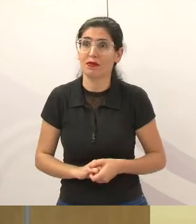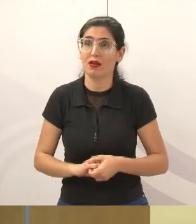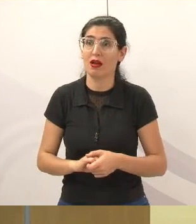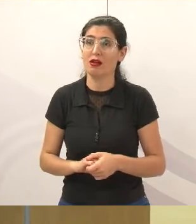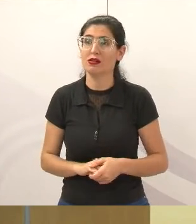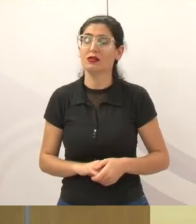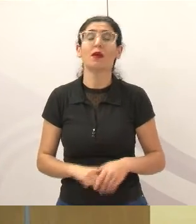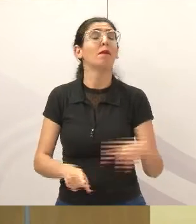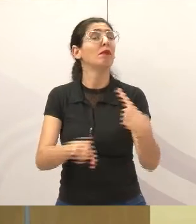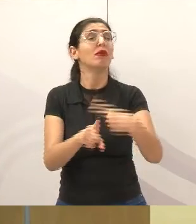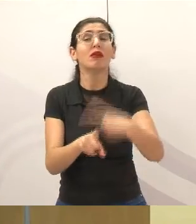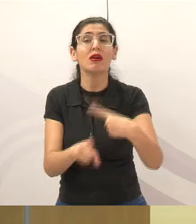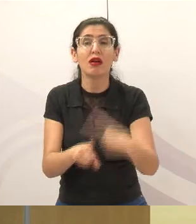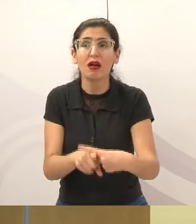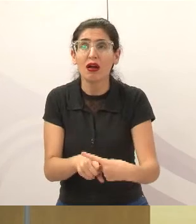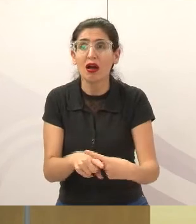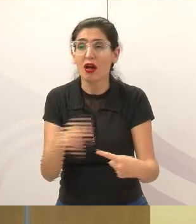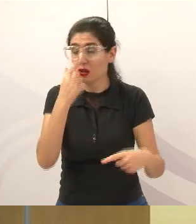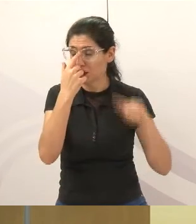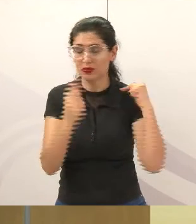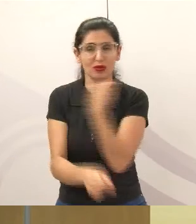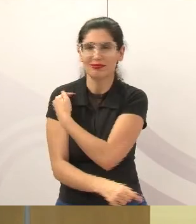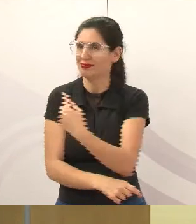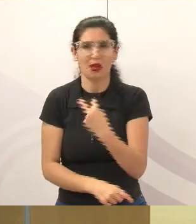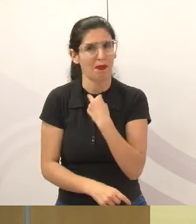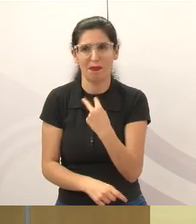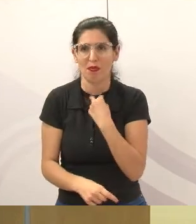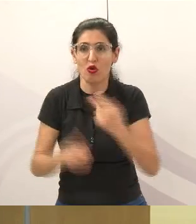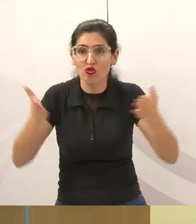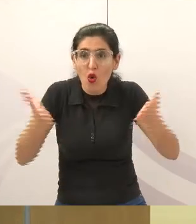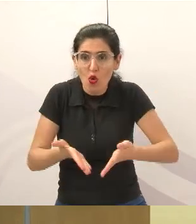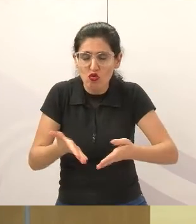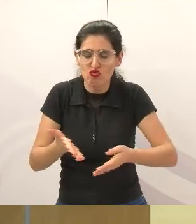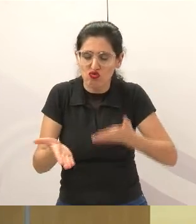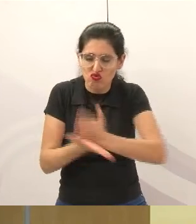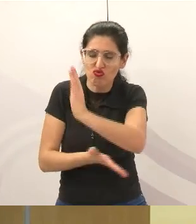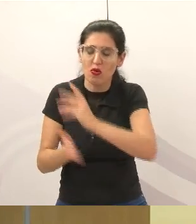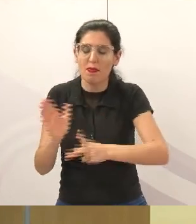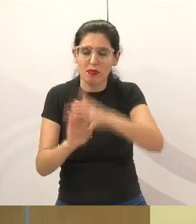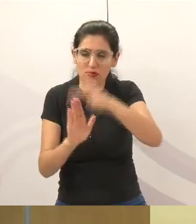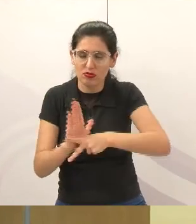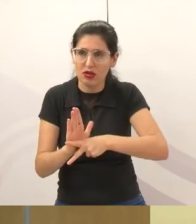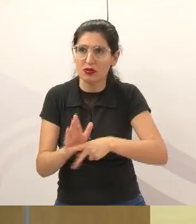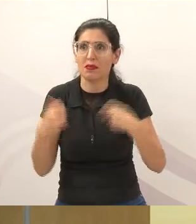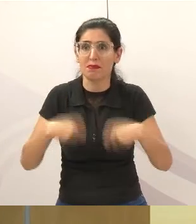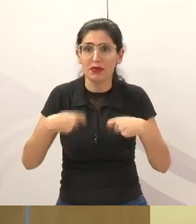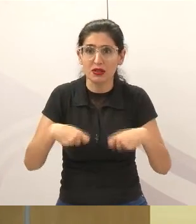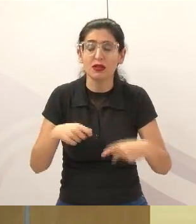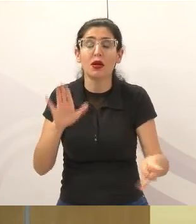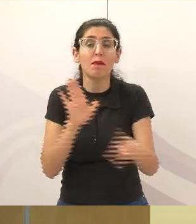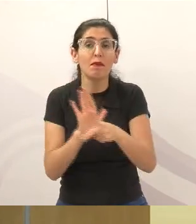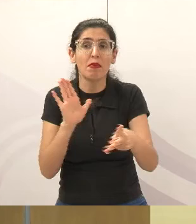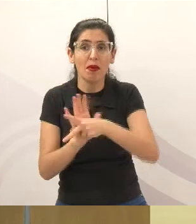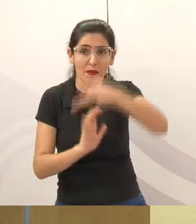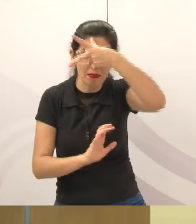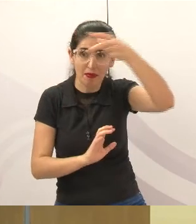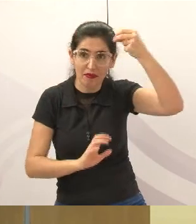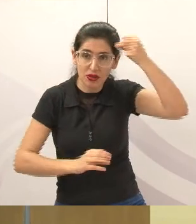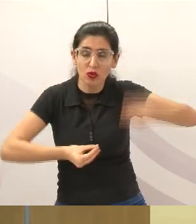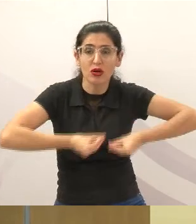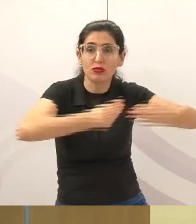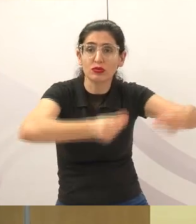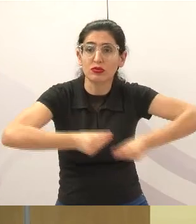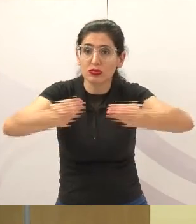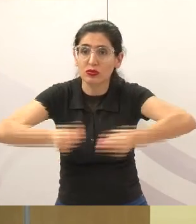por que a gente não pode estar colocando esse projeto nesse momento, sem antes ter o consentimento do governo, né? da prefeitura, de distribuir